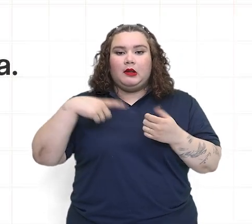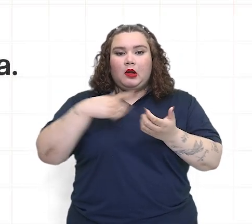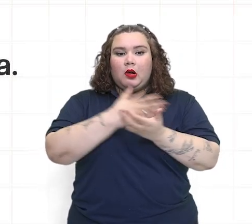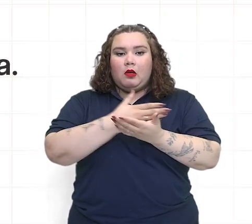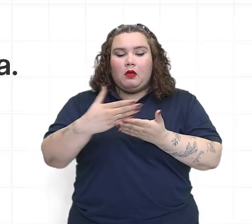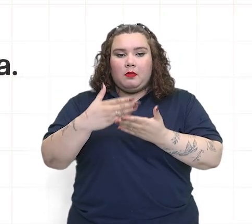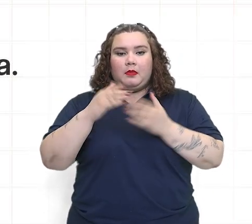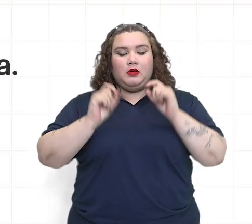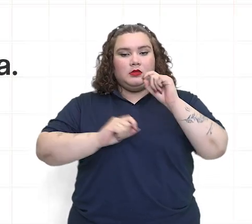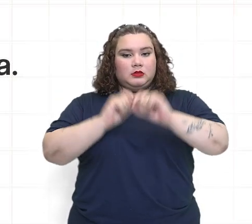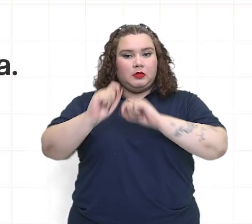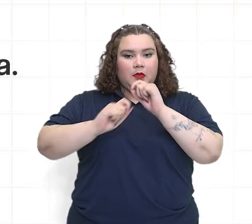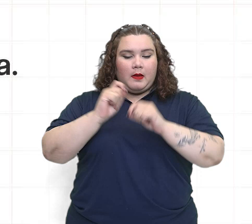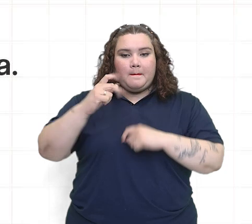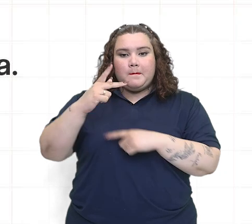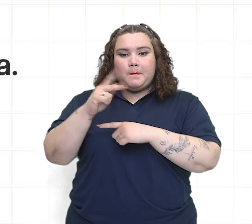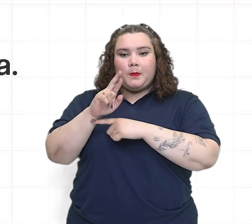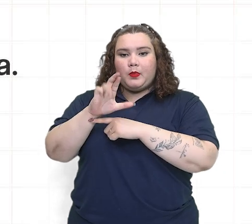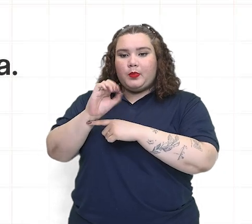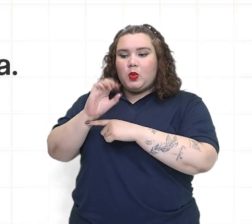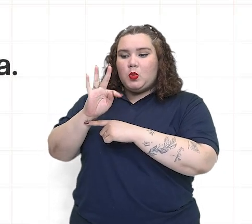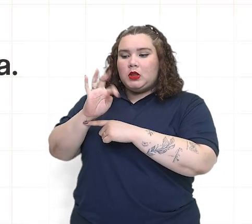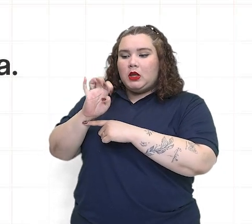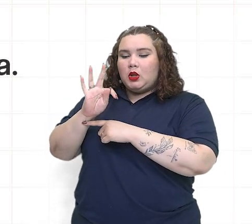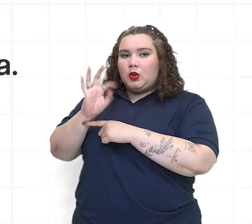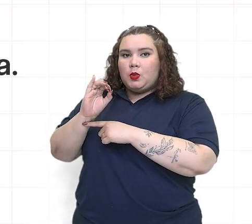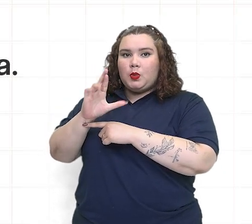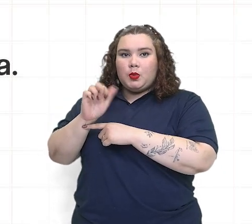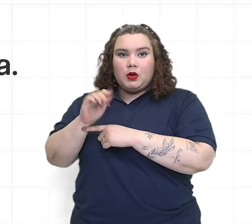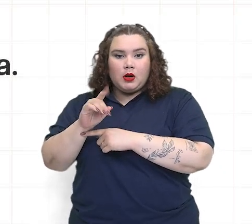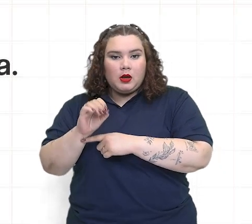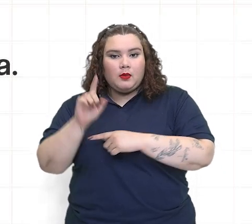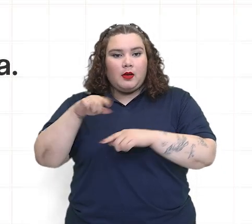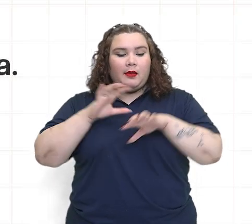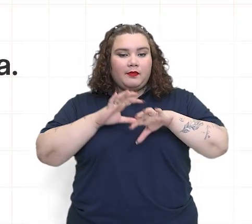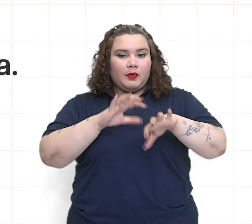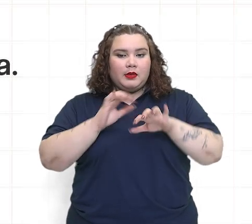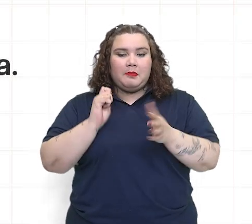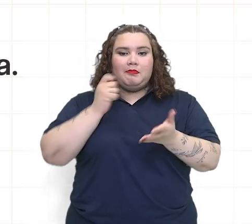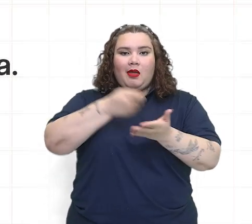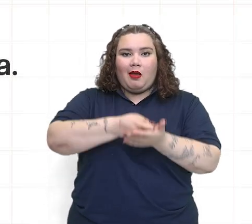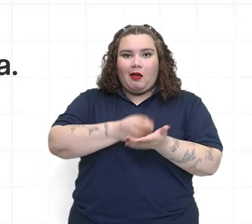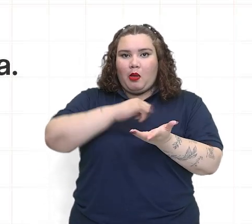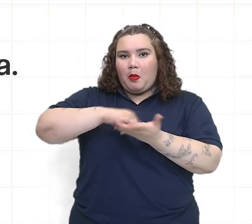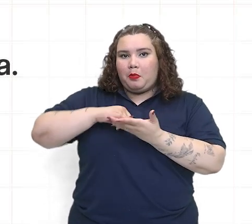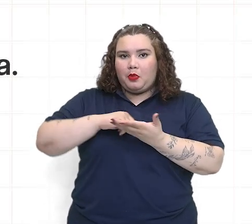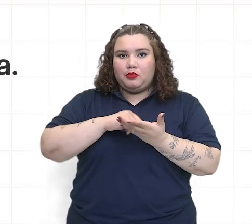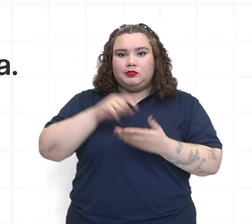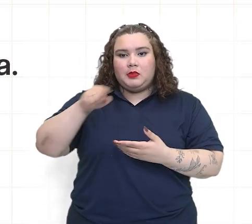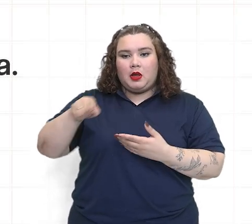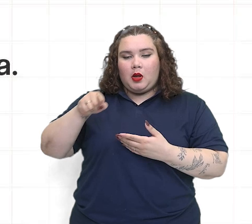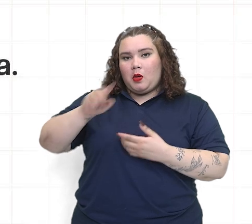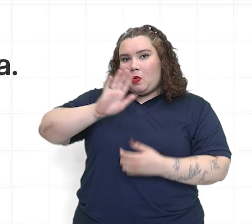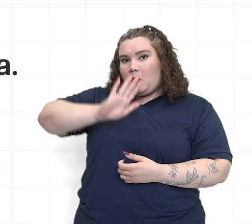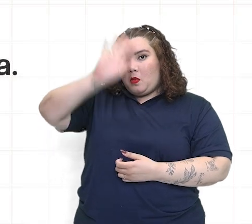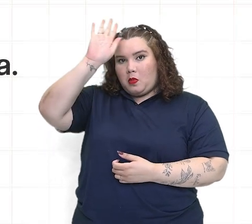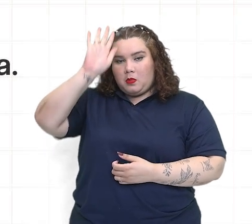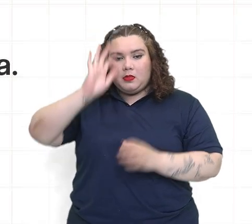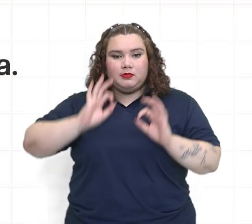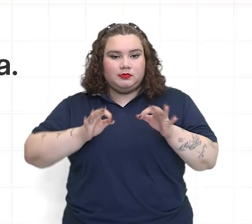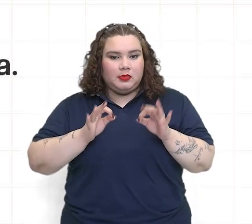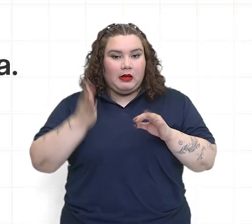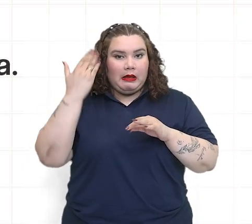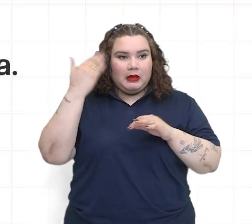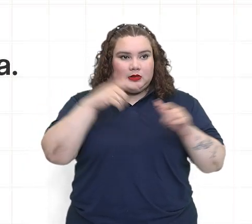Roma, tá? Um protetorado é exatamente isso. Tem influência agora, né, de Roma nessas localidades que antes